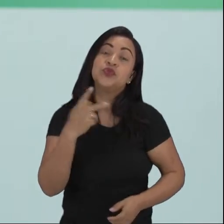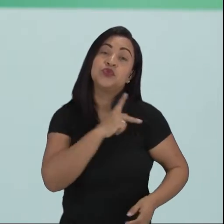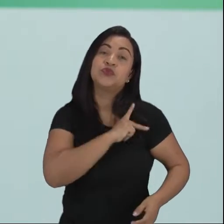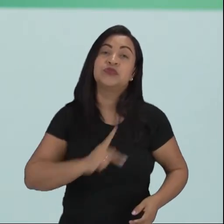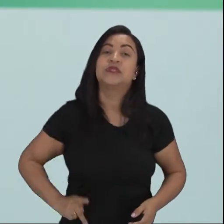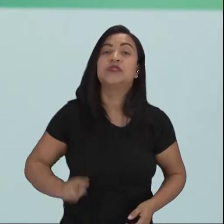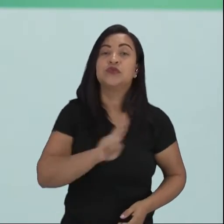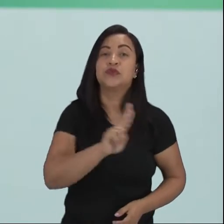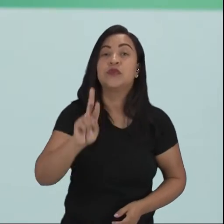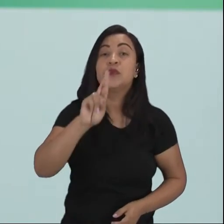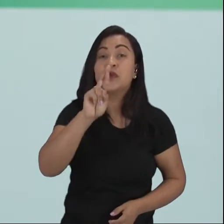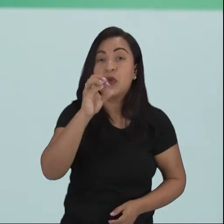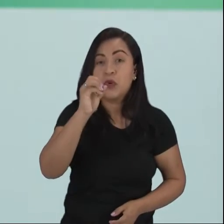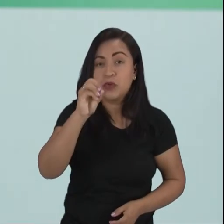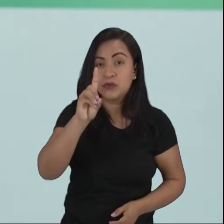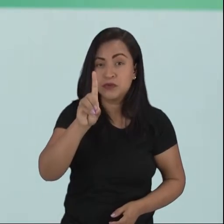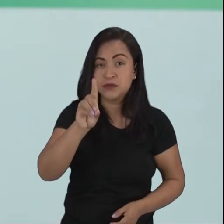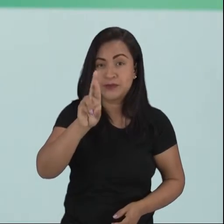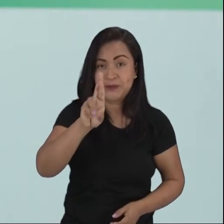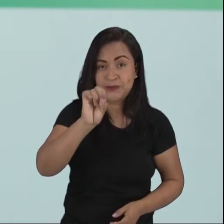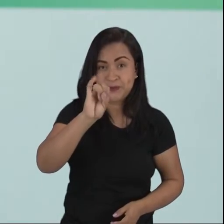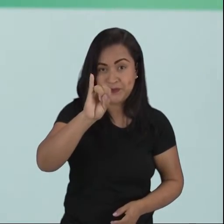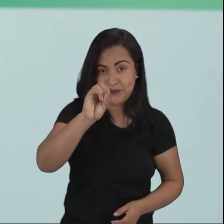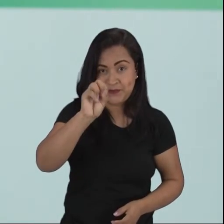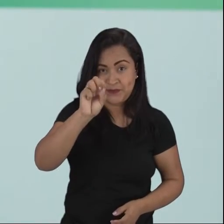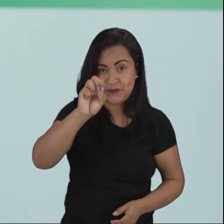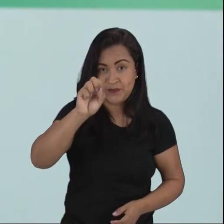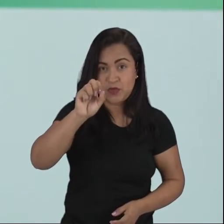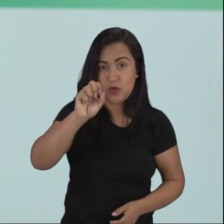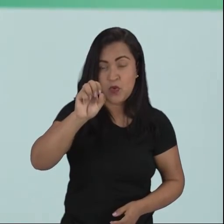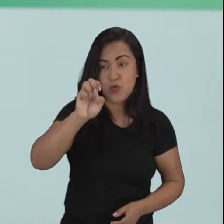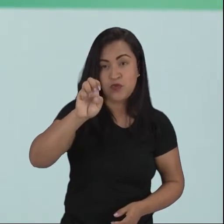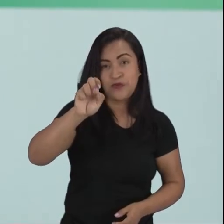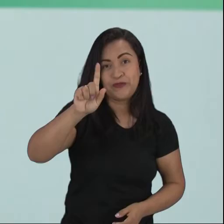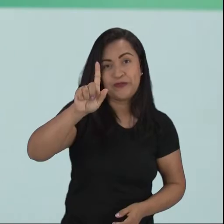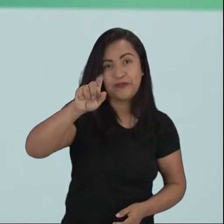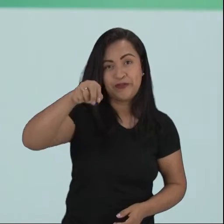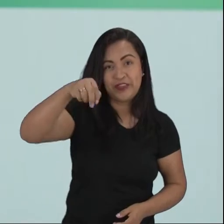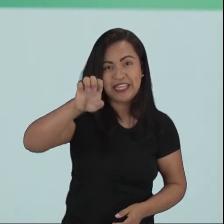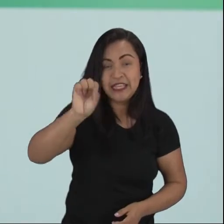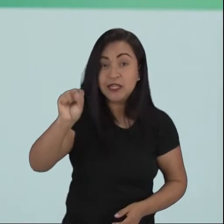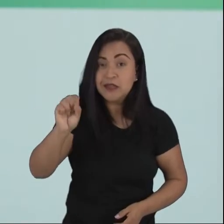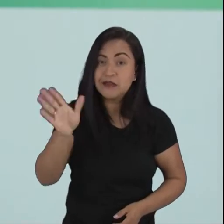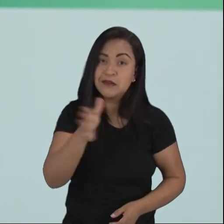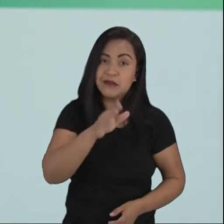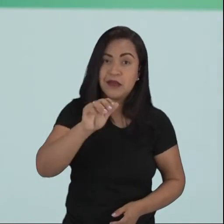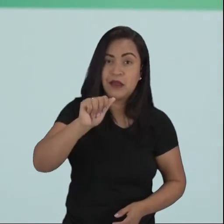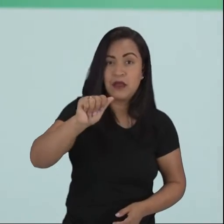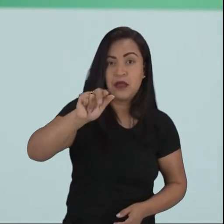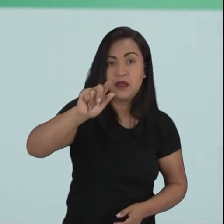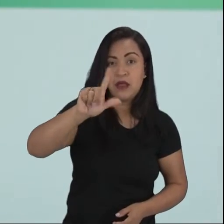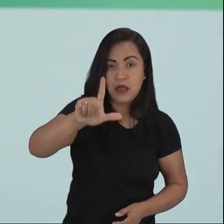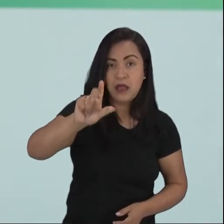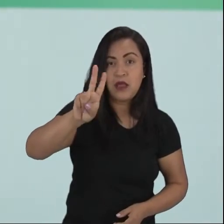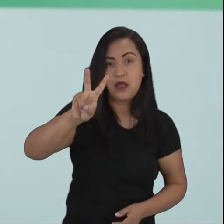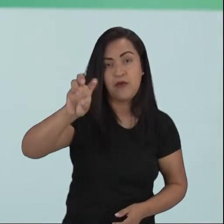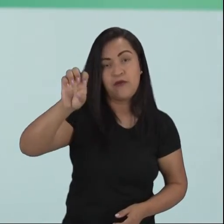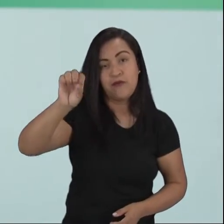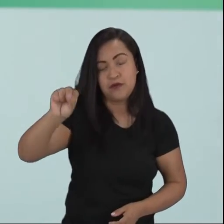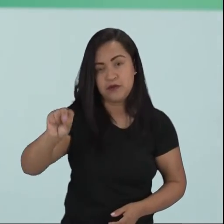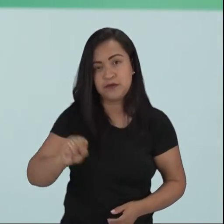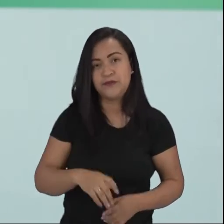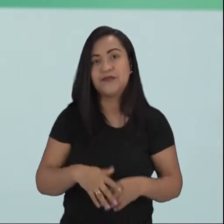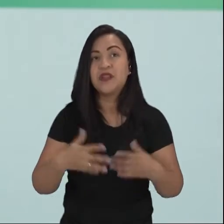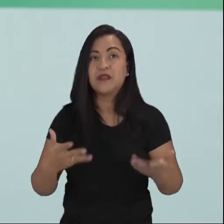Alves, que também foi atingido com a gripe espanhola. A gripe espanhola ela não é da Espanha, tá, queridos? Muitos relatos acreditam que surgiu